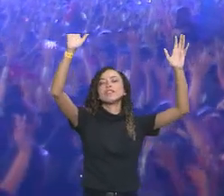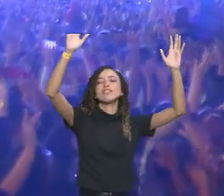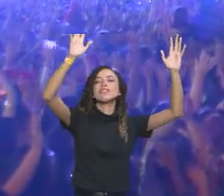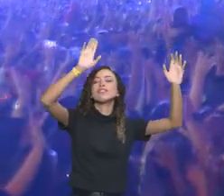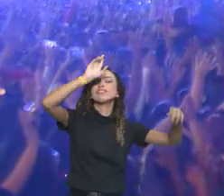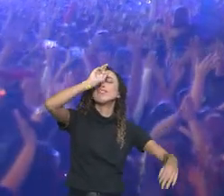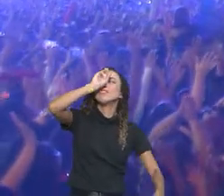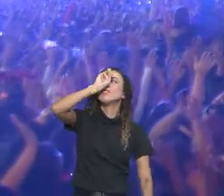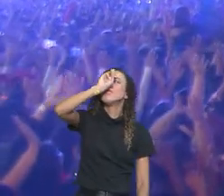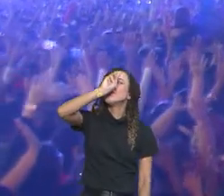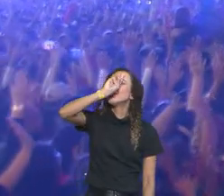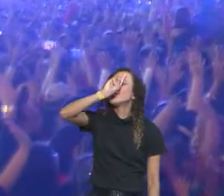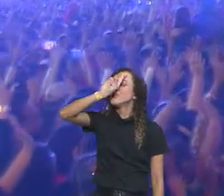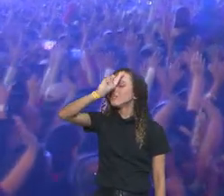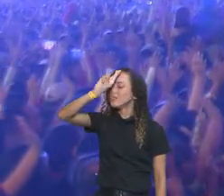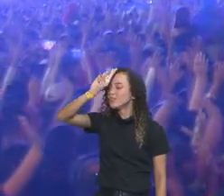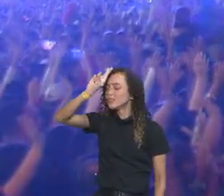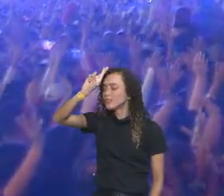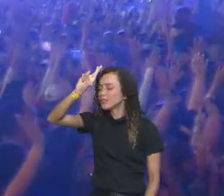Senhor